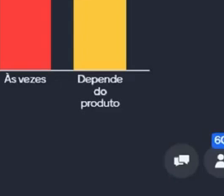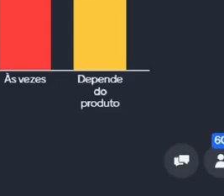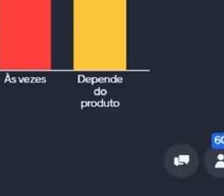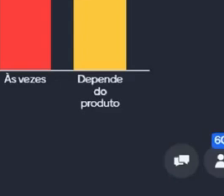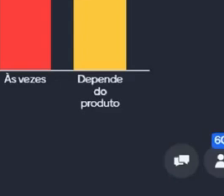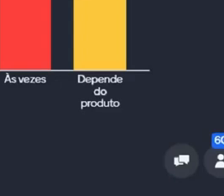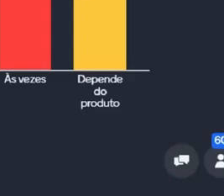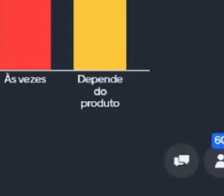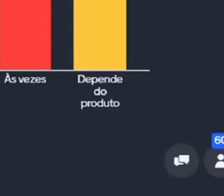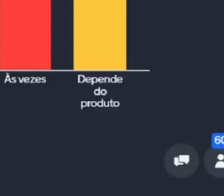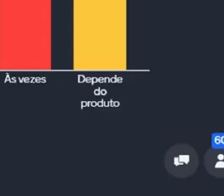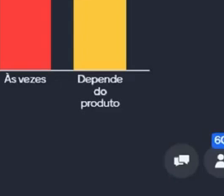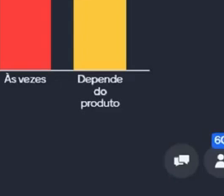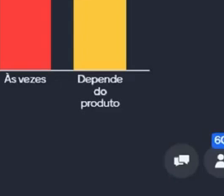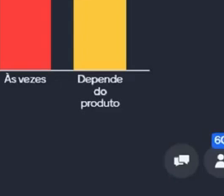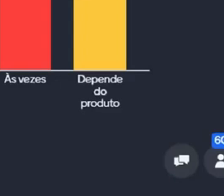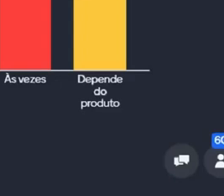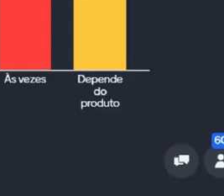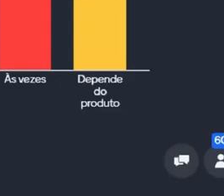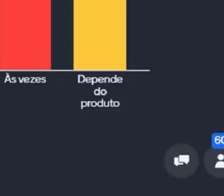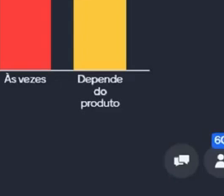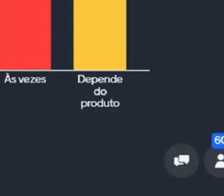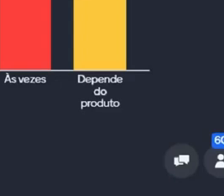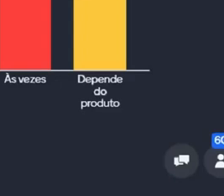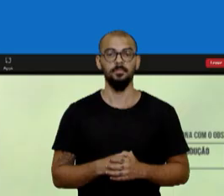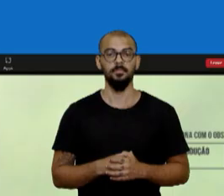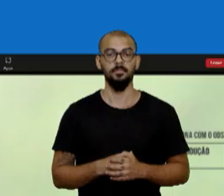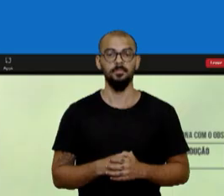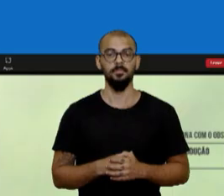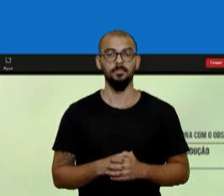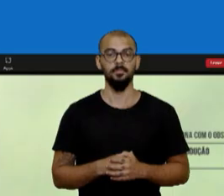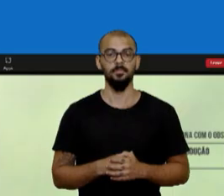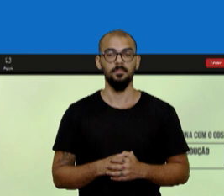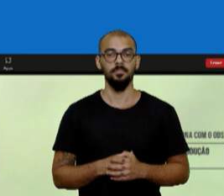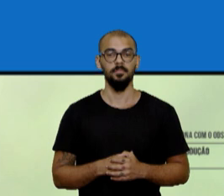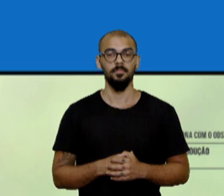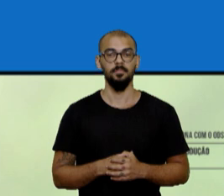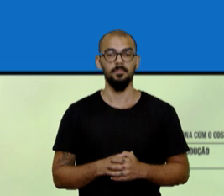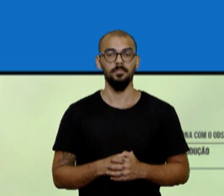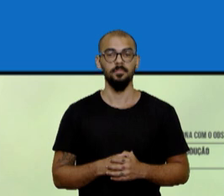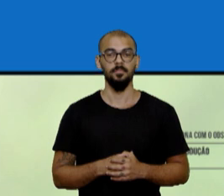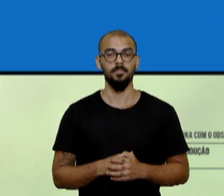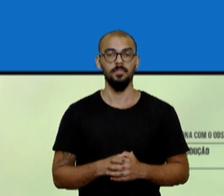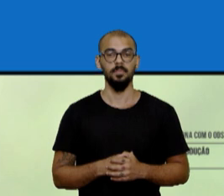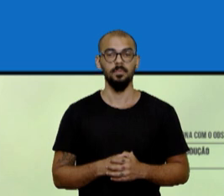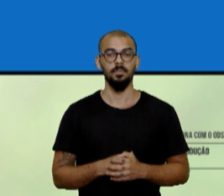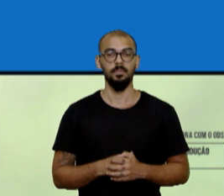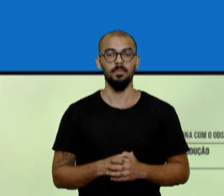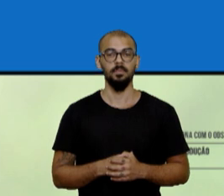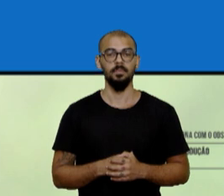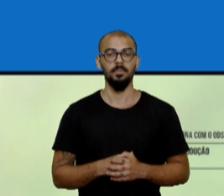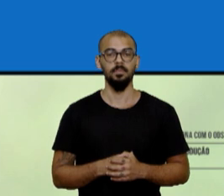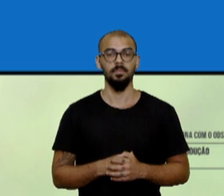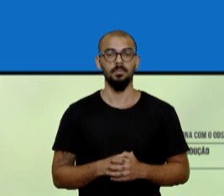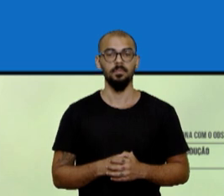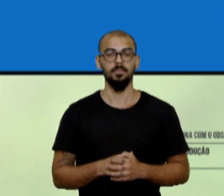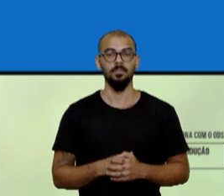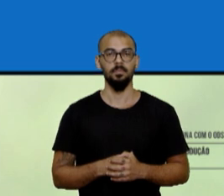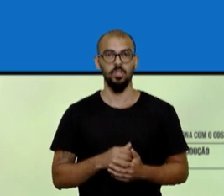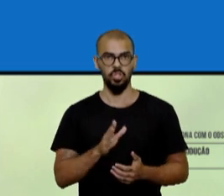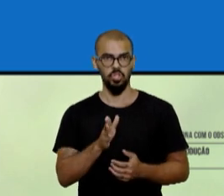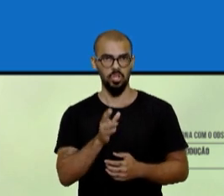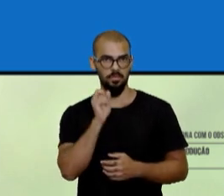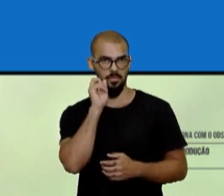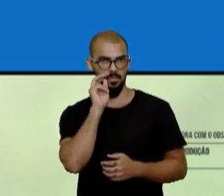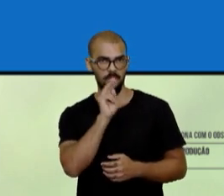somente às vezes se preocupa com essa informação. A enquete foi realizada durante o seminário Rotulagem Ambiental